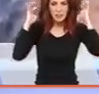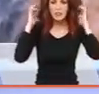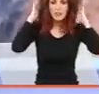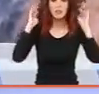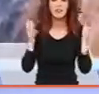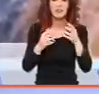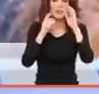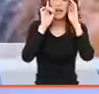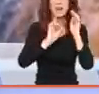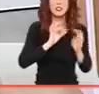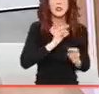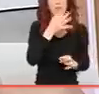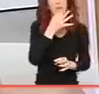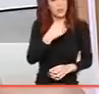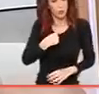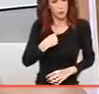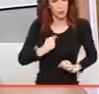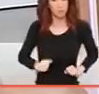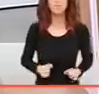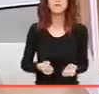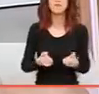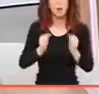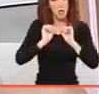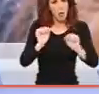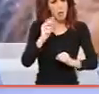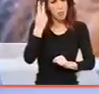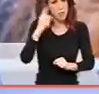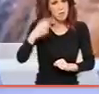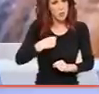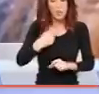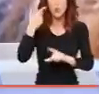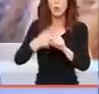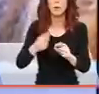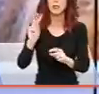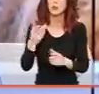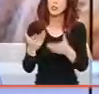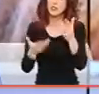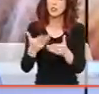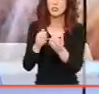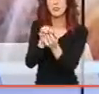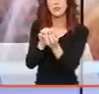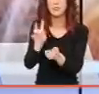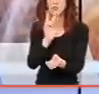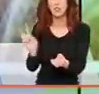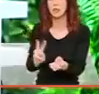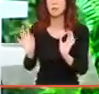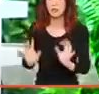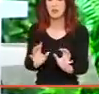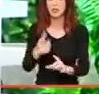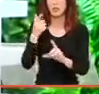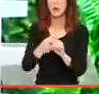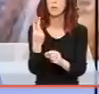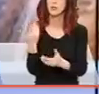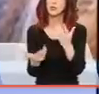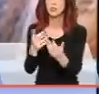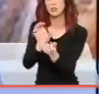não lhe retribuí o bom dia, depois de ser indelicada duas vezes comigo, enquanto eu comprava 2 quilos de ameijoa vietnamita, que eu não compro uma ameijoa qualquer,